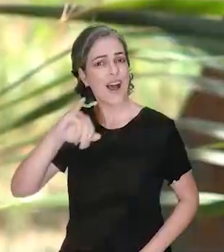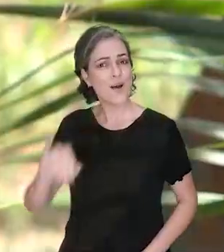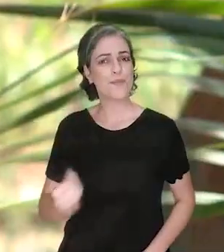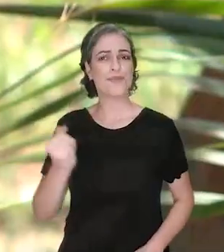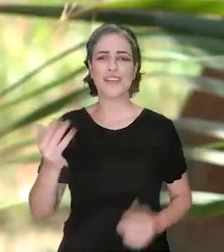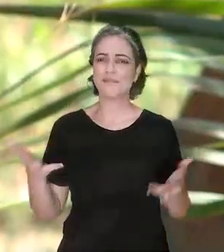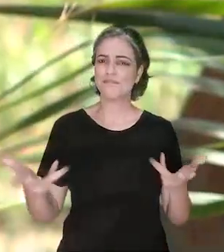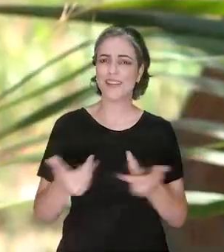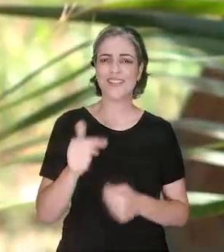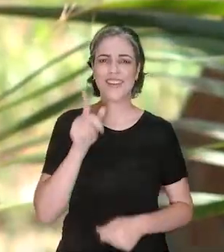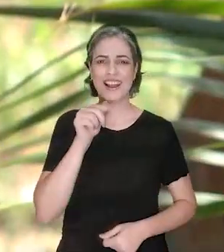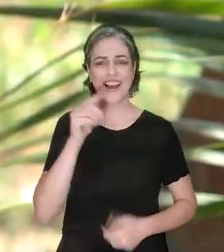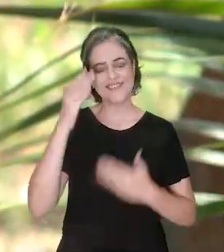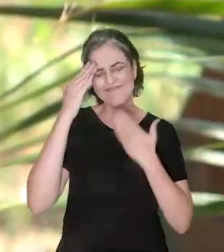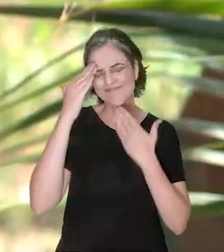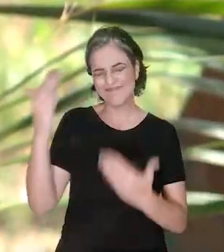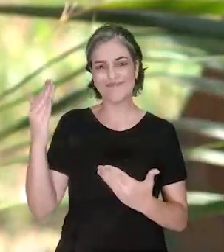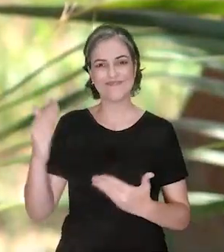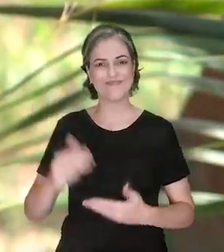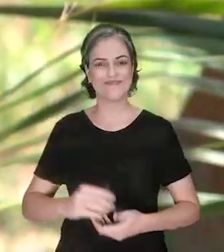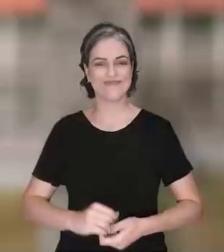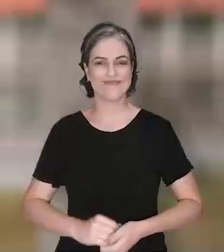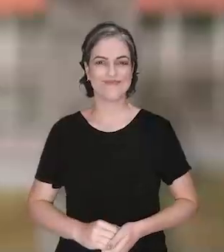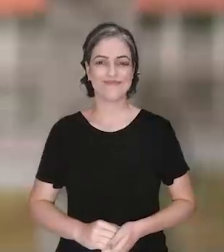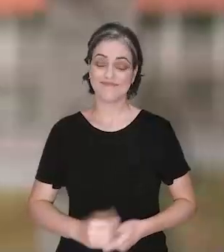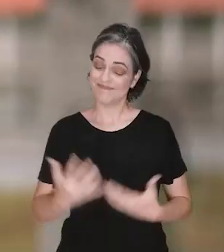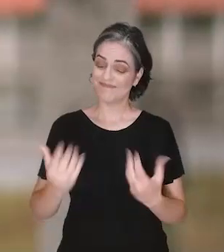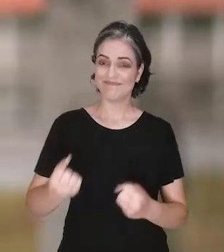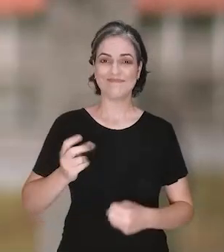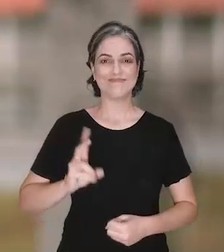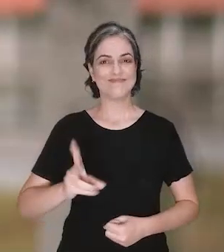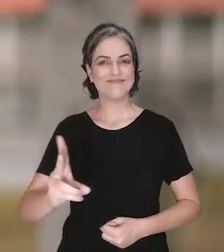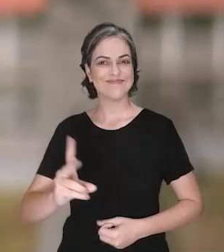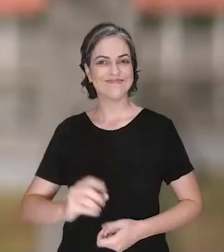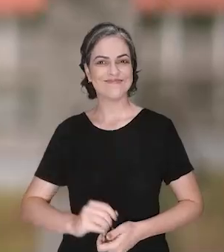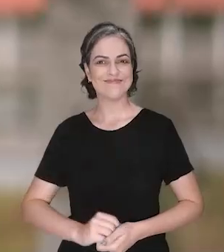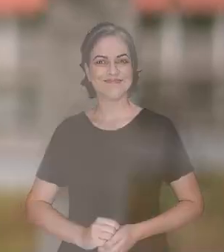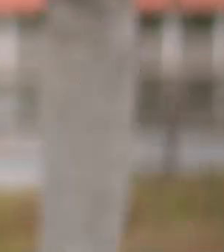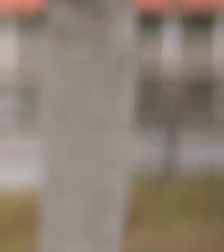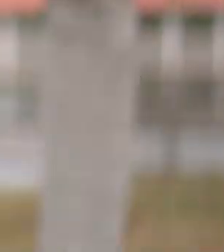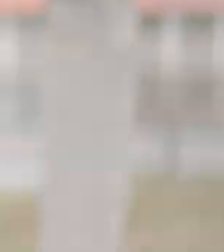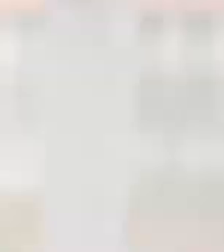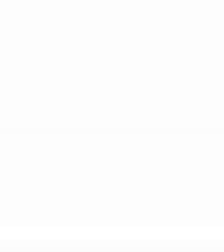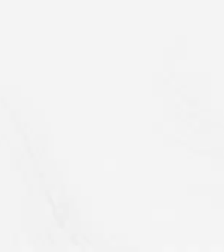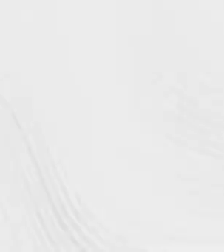que essa água é uma maravilha, eu agradeço muito. Só tá o barco para frente.